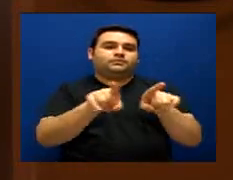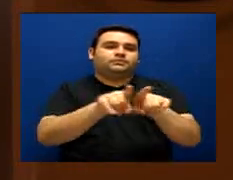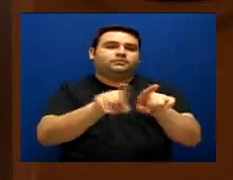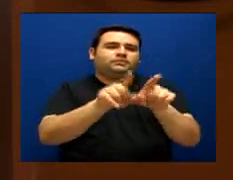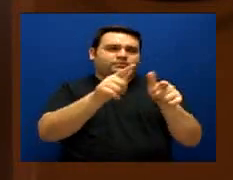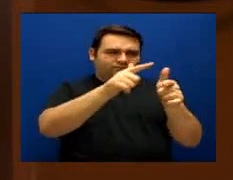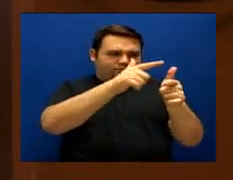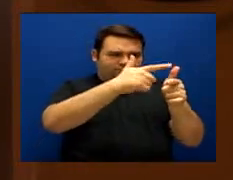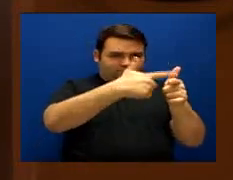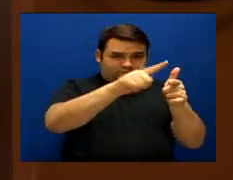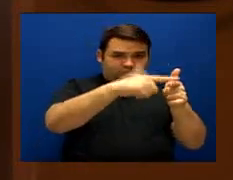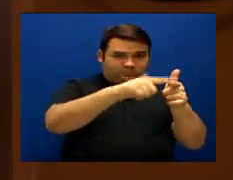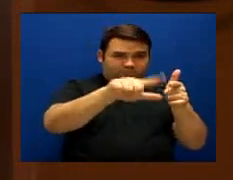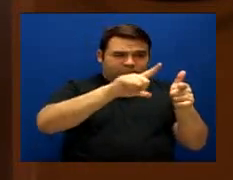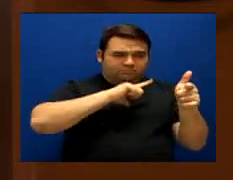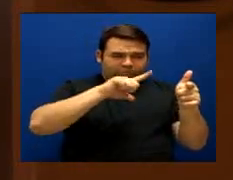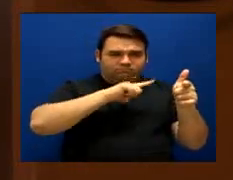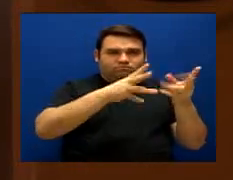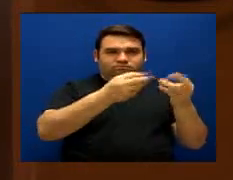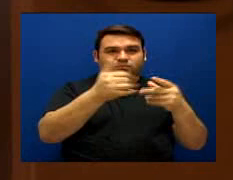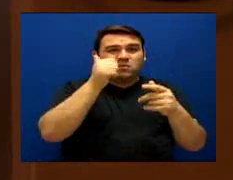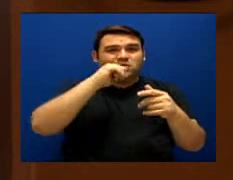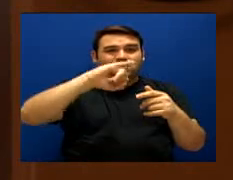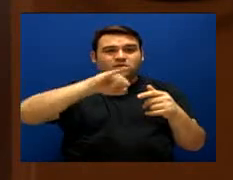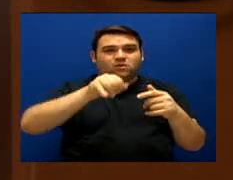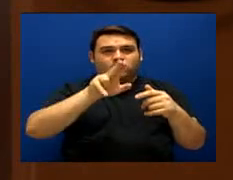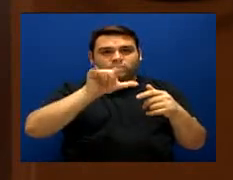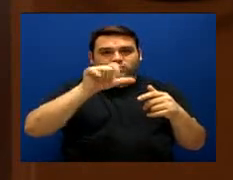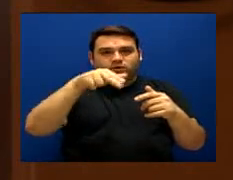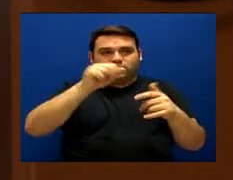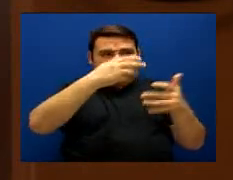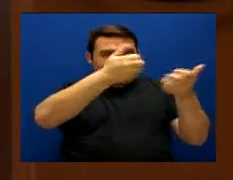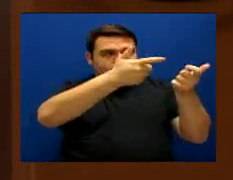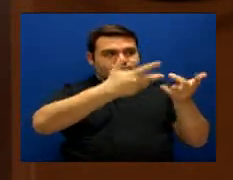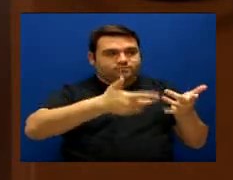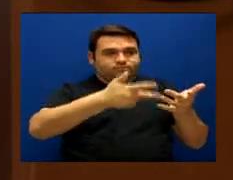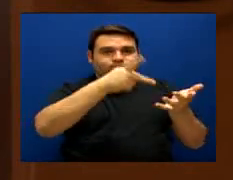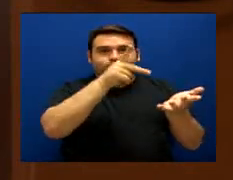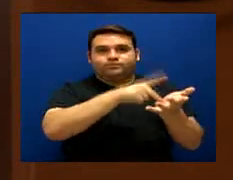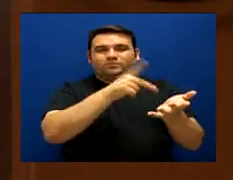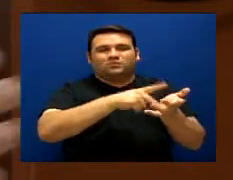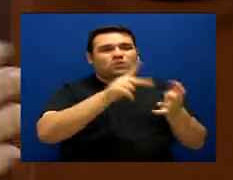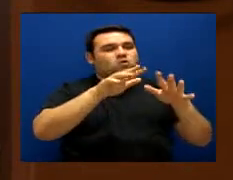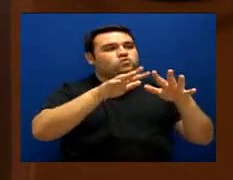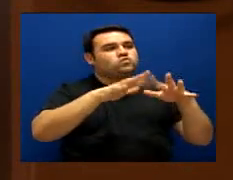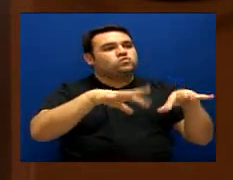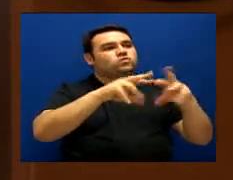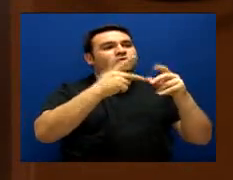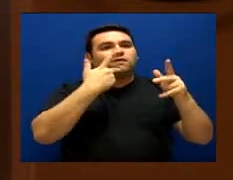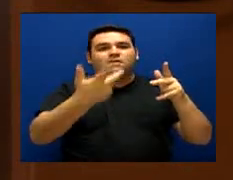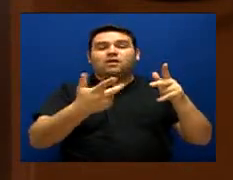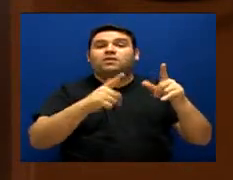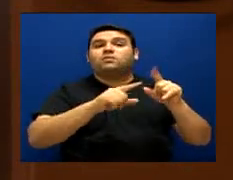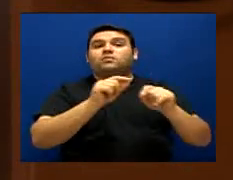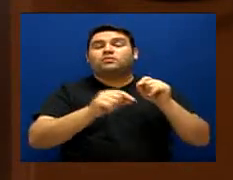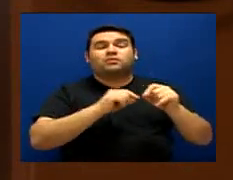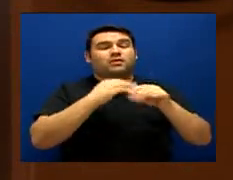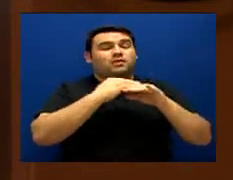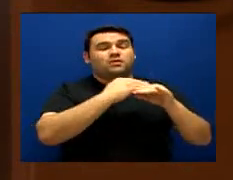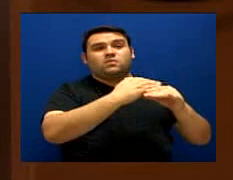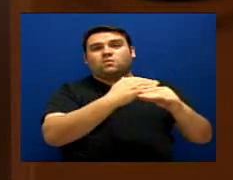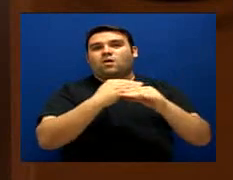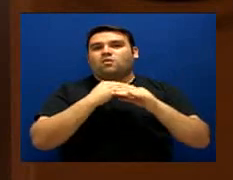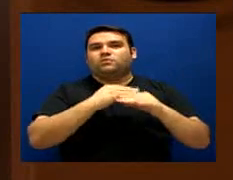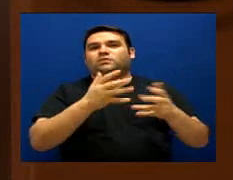de problemas que a gente tem, a doutora Juliana apresentou, e é isso. Todo mundo que falou aqui fala, todo mundo